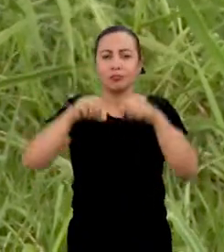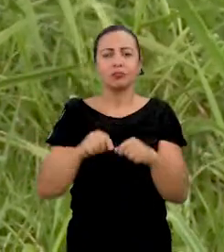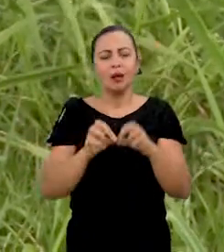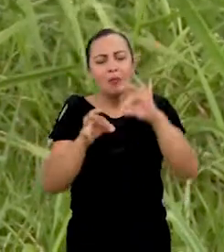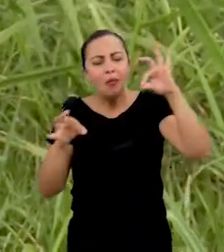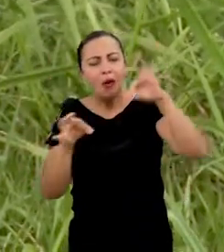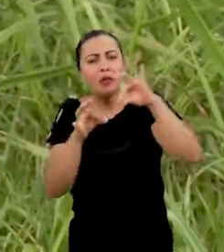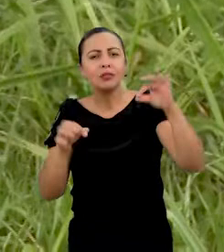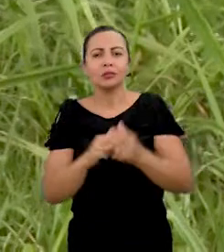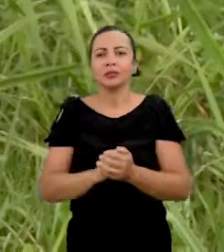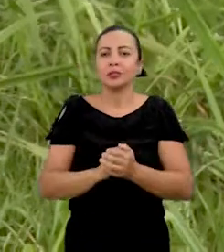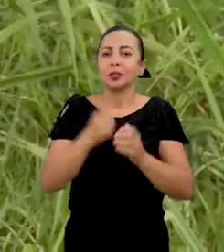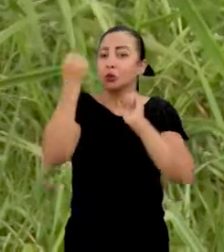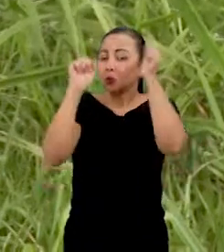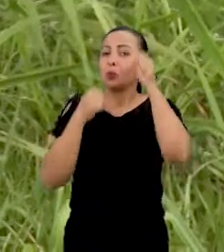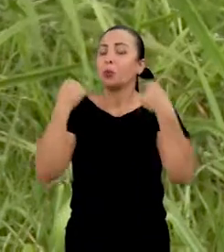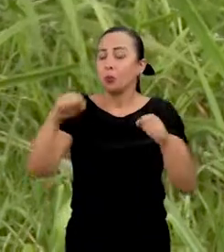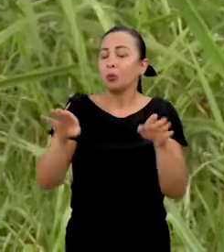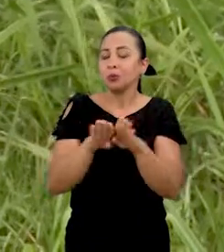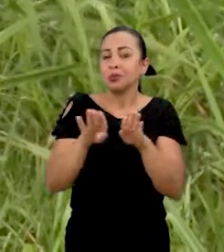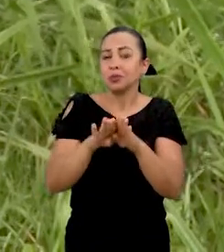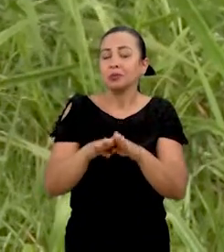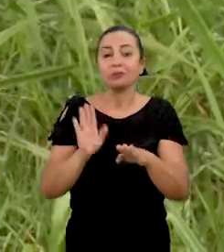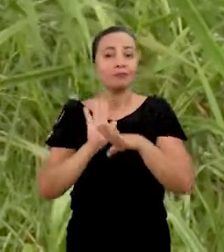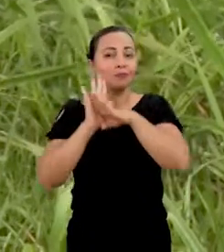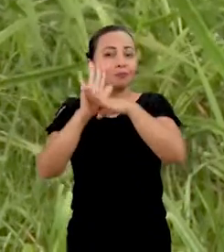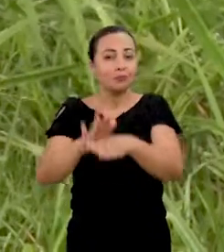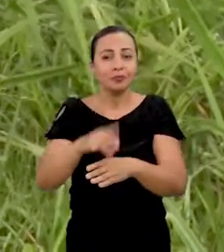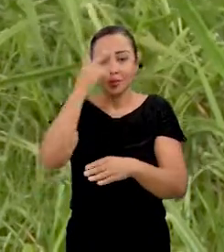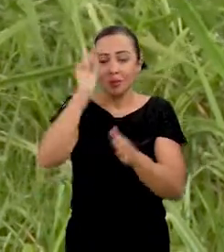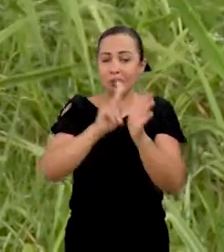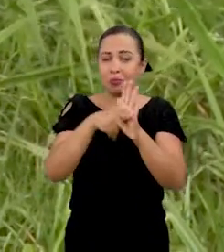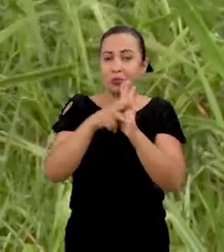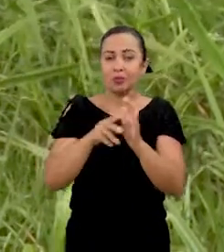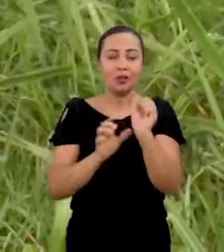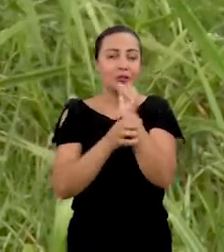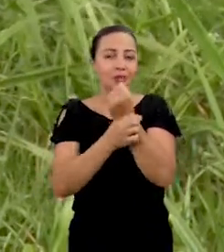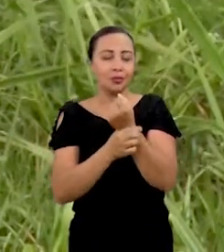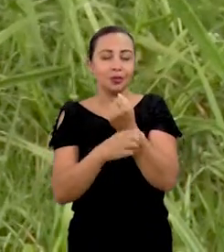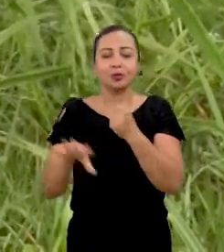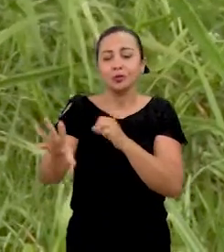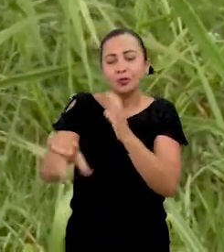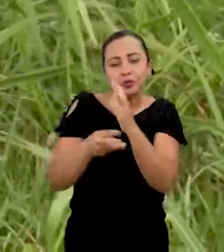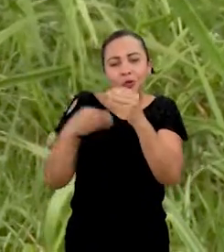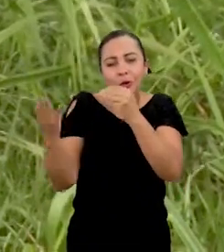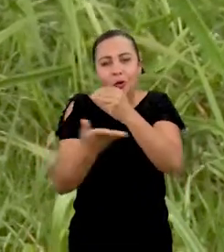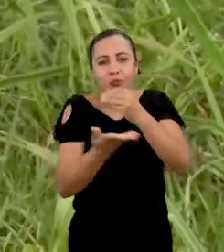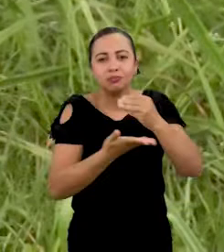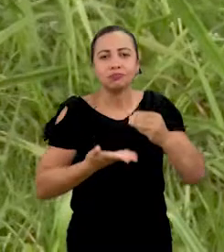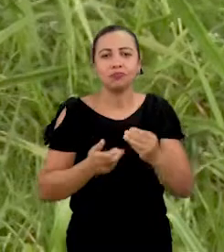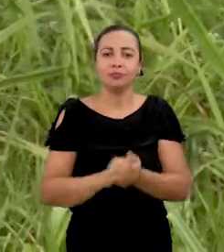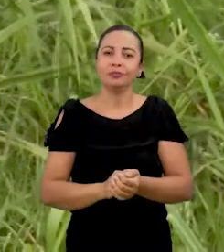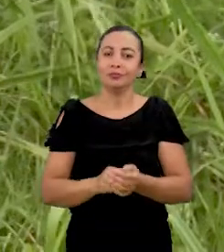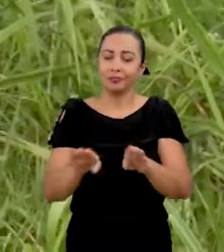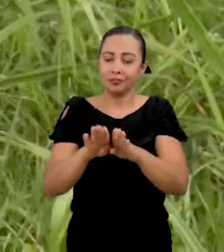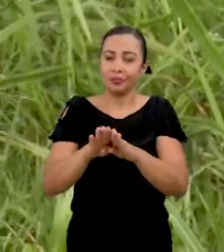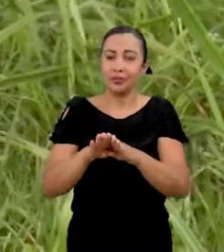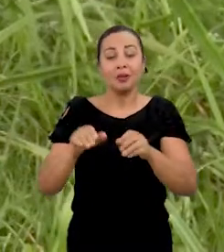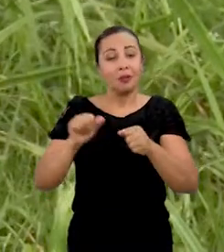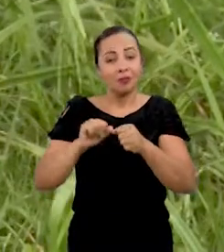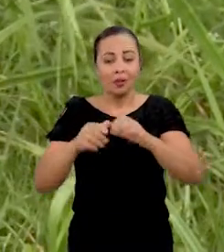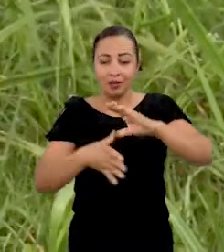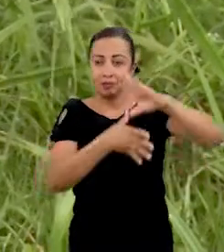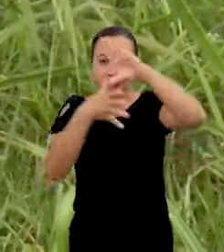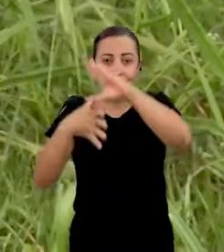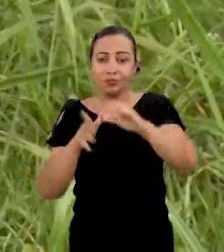medir a água da chuva. O instrumento pode, inclusive, ser de grande ajuda no projeto Garantia Safra. Além disso, realiza